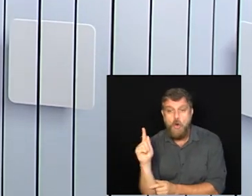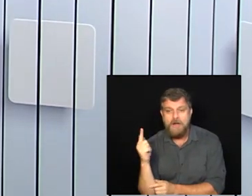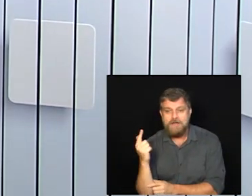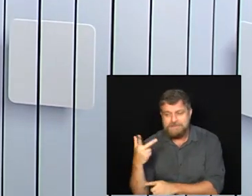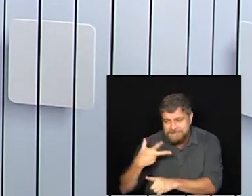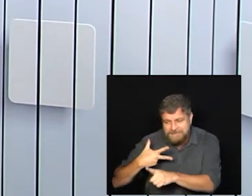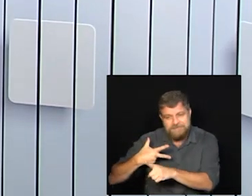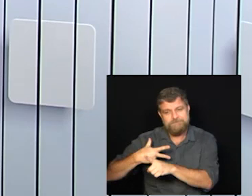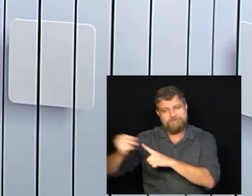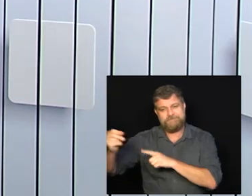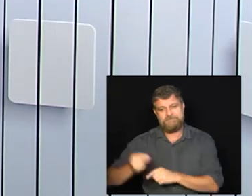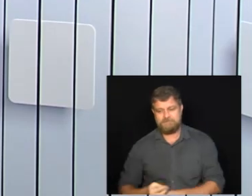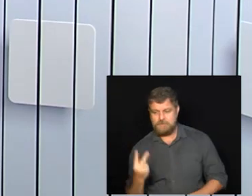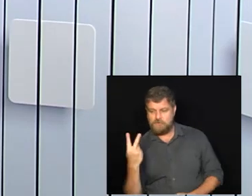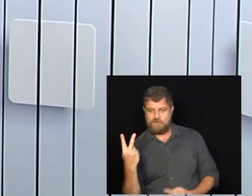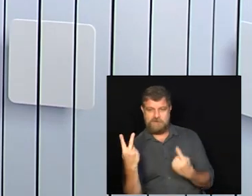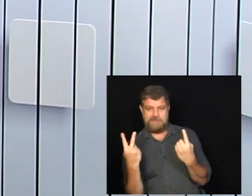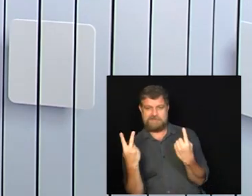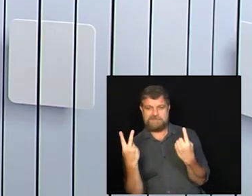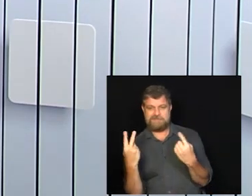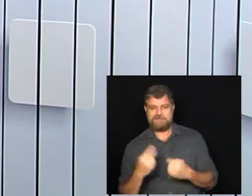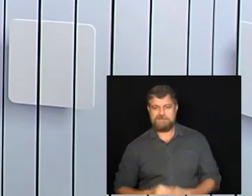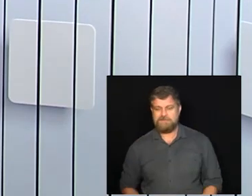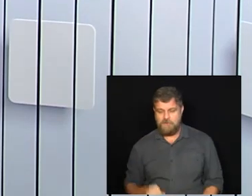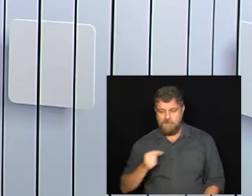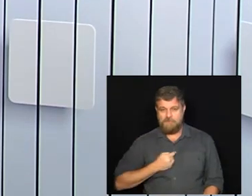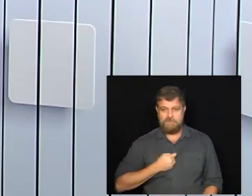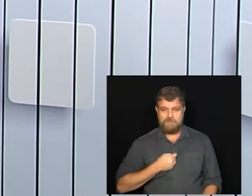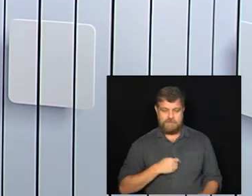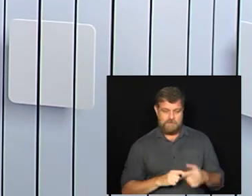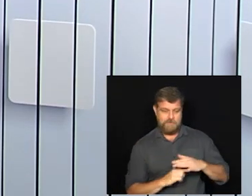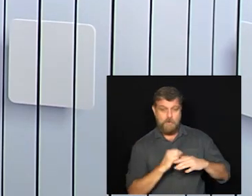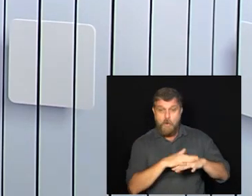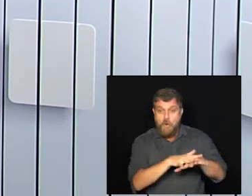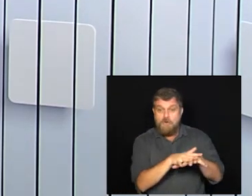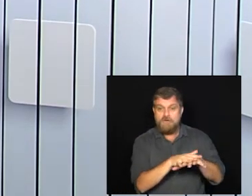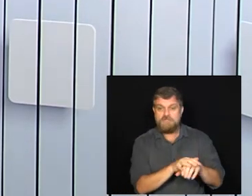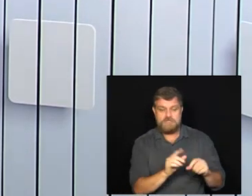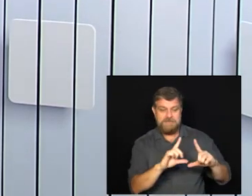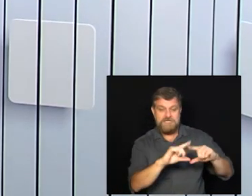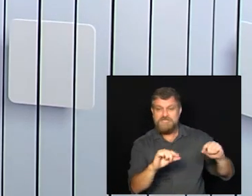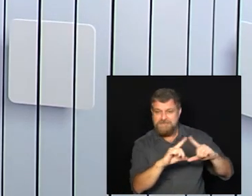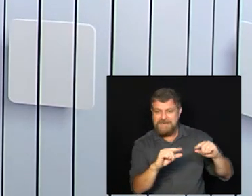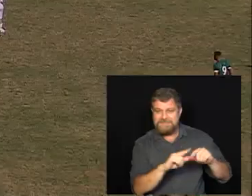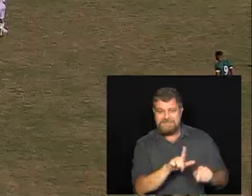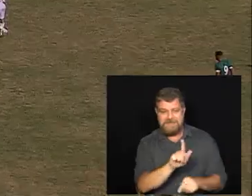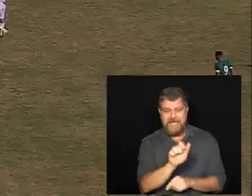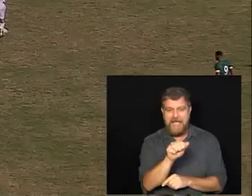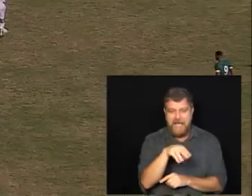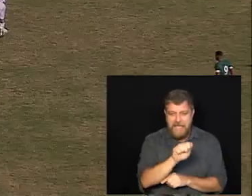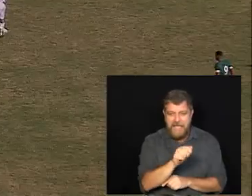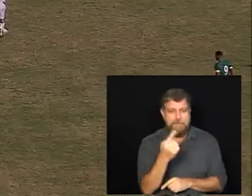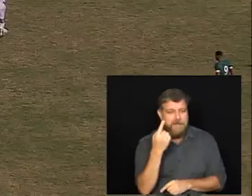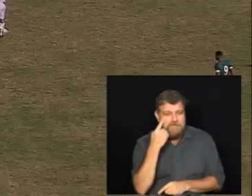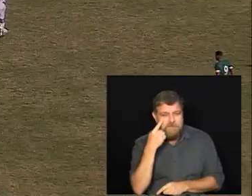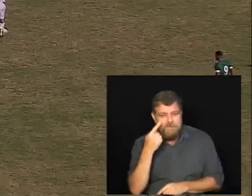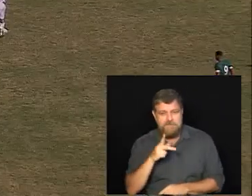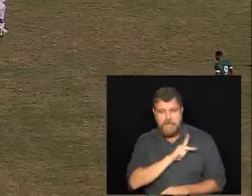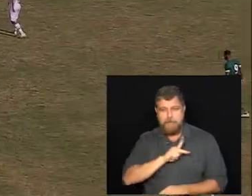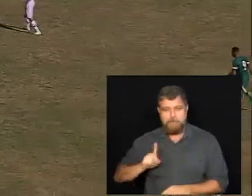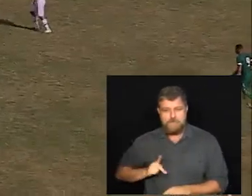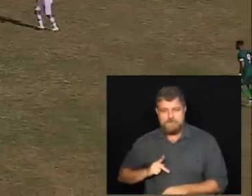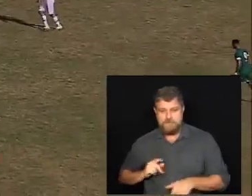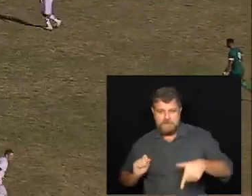conquistou a vitória 2-1 para cima do Gama, partida única, e avançou à segunda fase. Vamos então ver os gols da Ponte